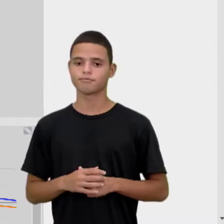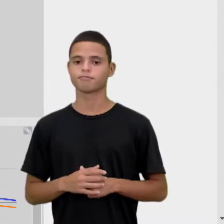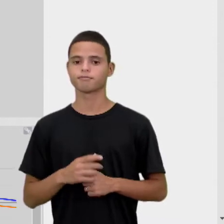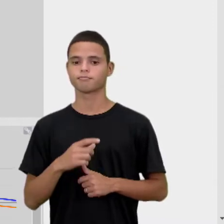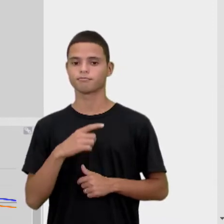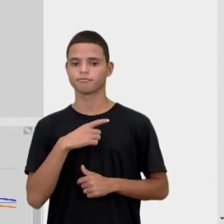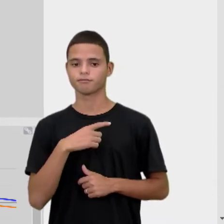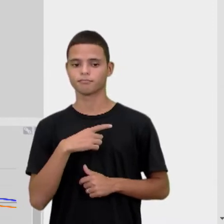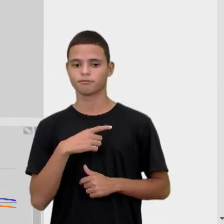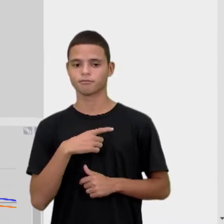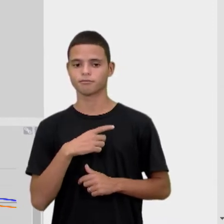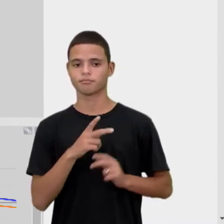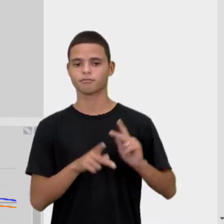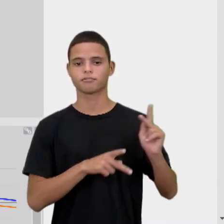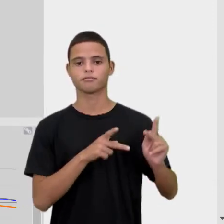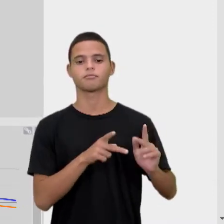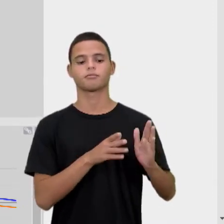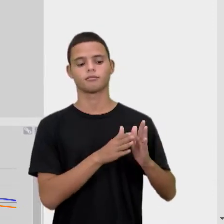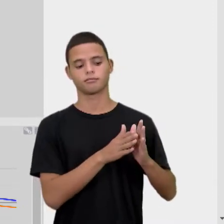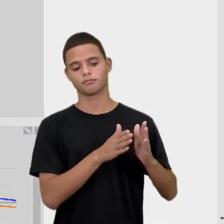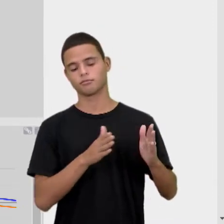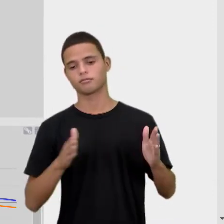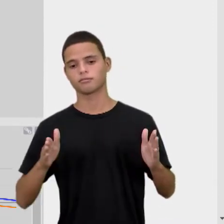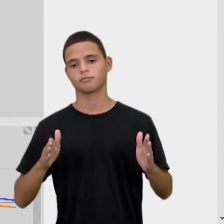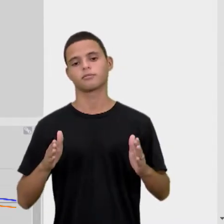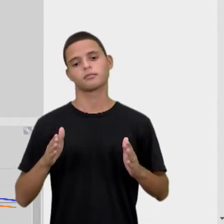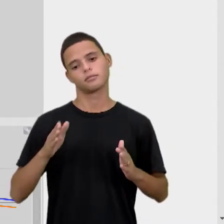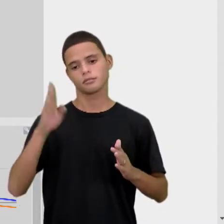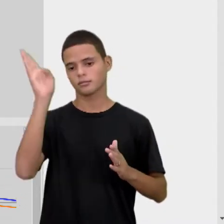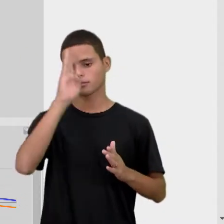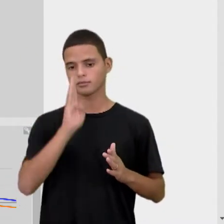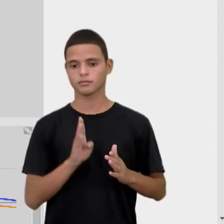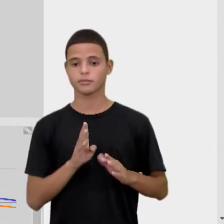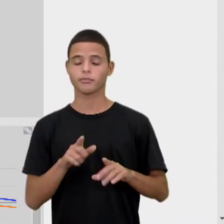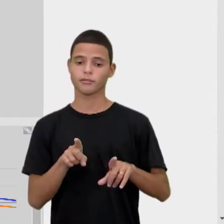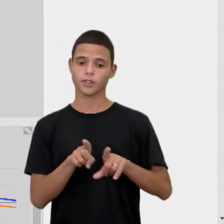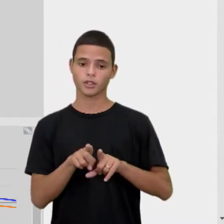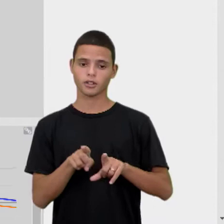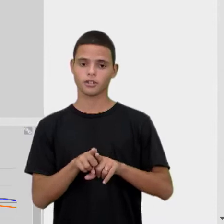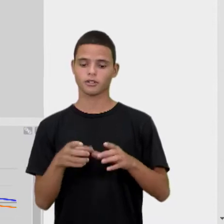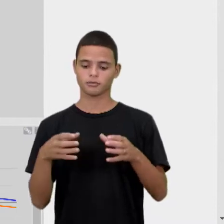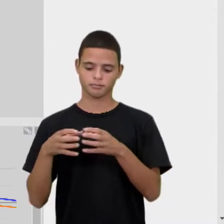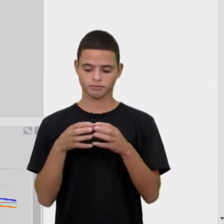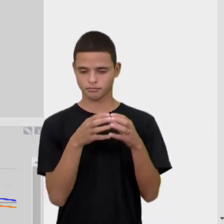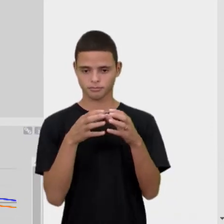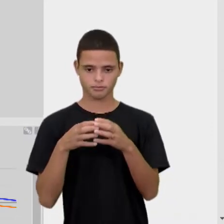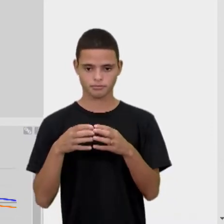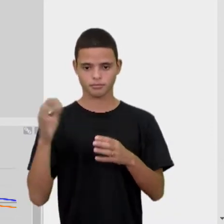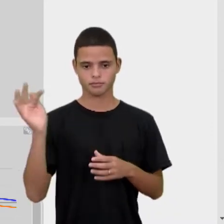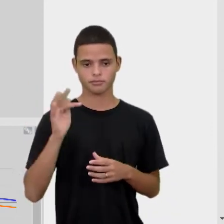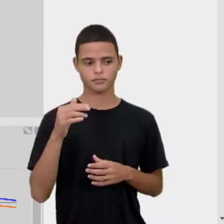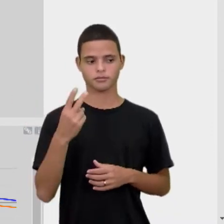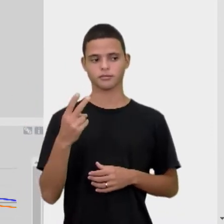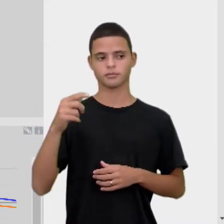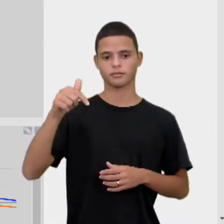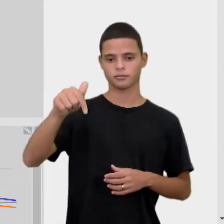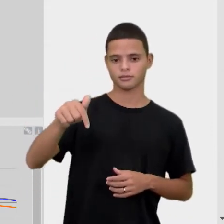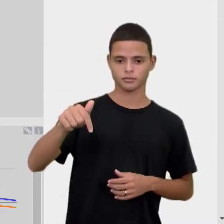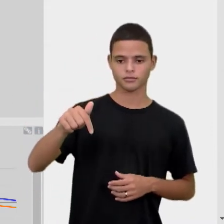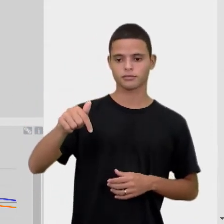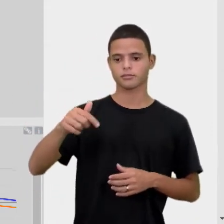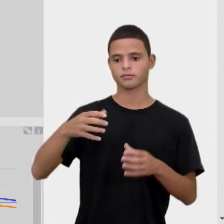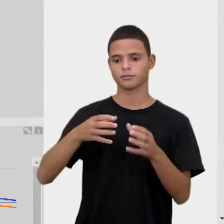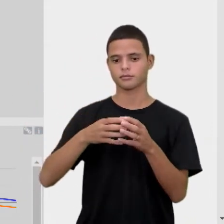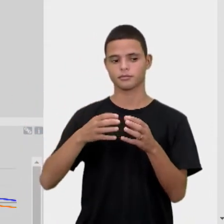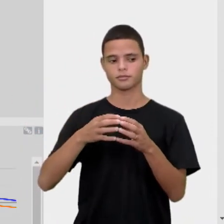né, da projeção e da população do Brasil e das unidades da federação, né? Como eu falei para vocês, são 27